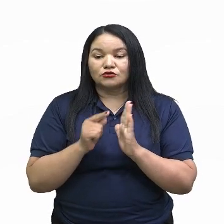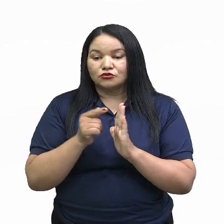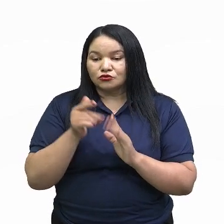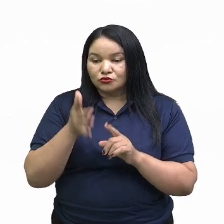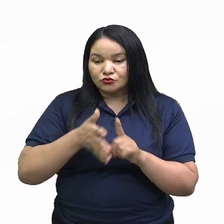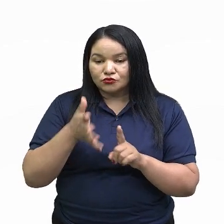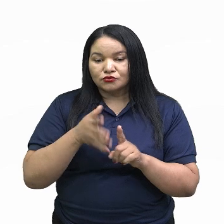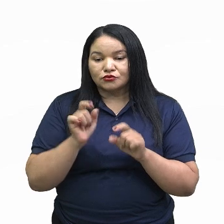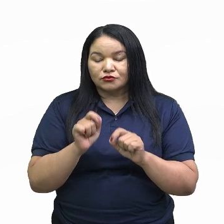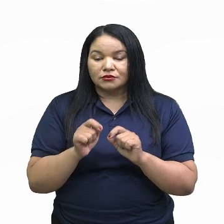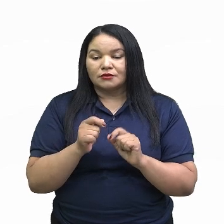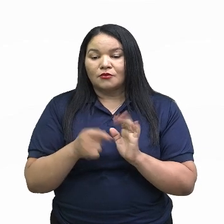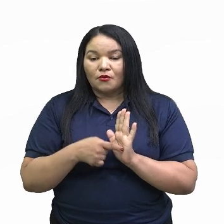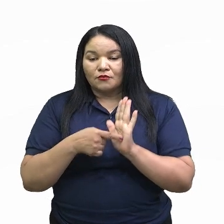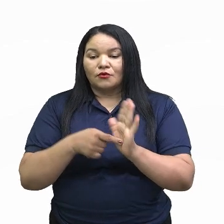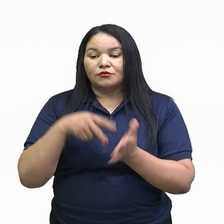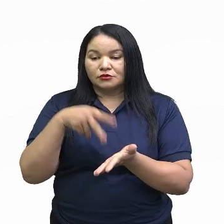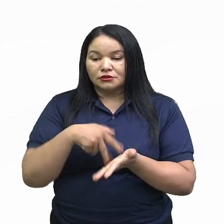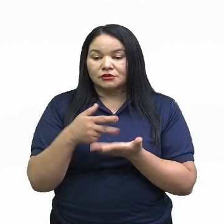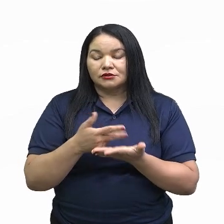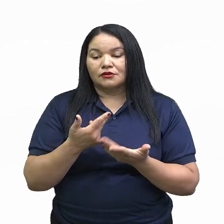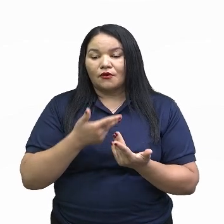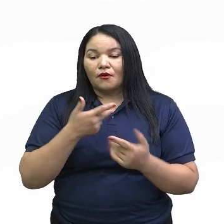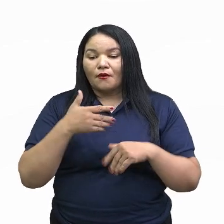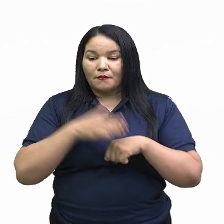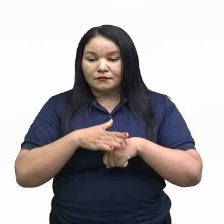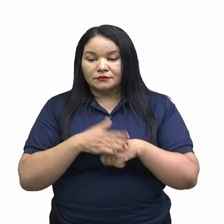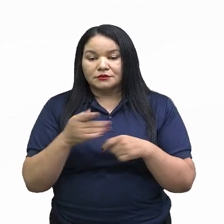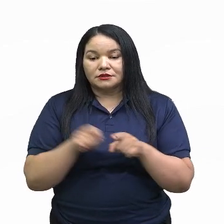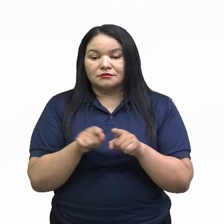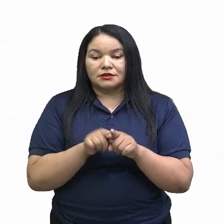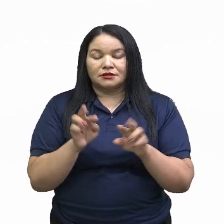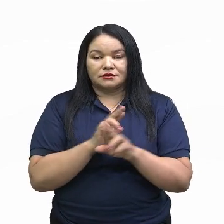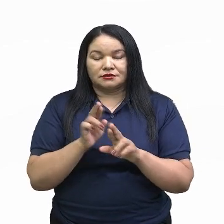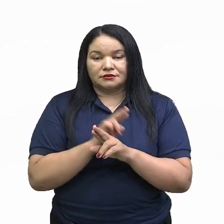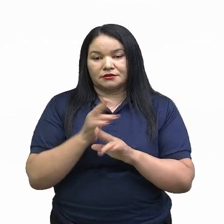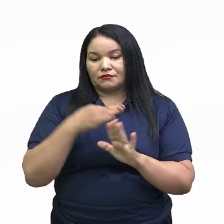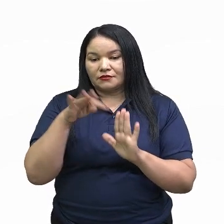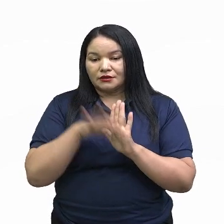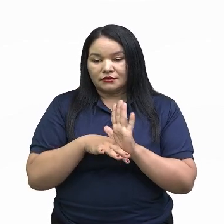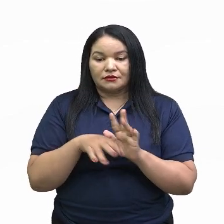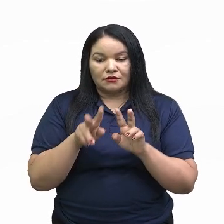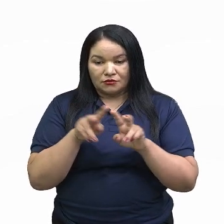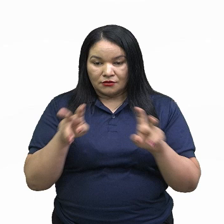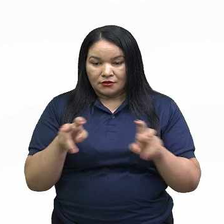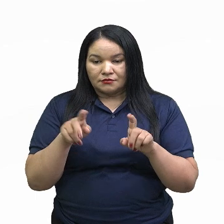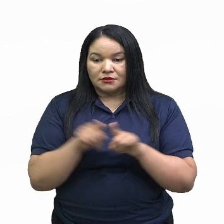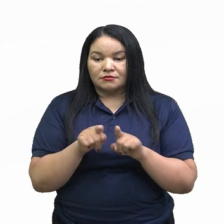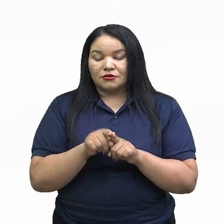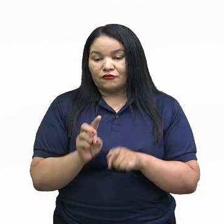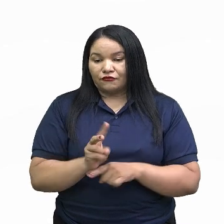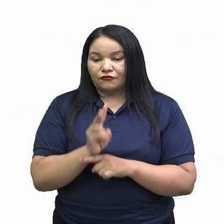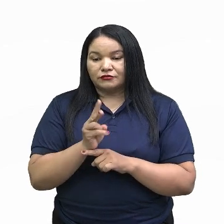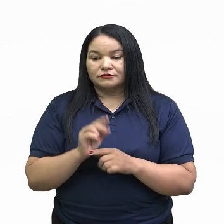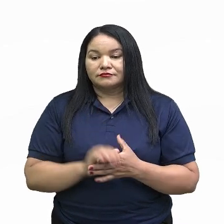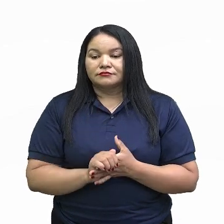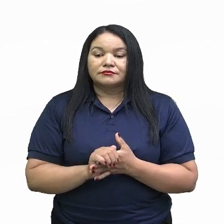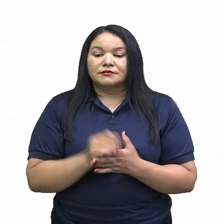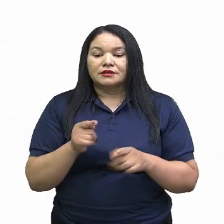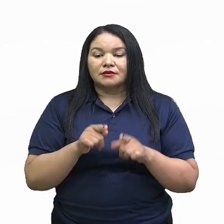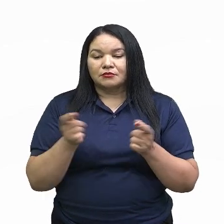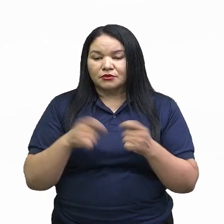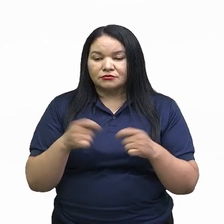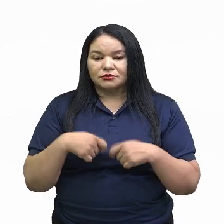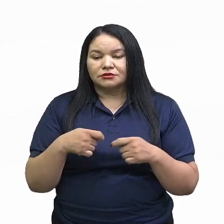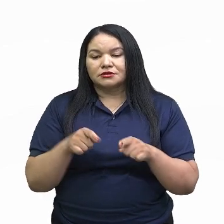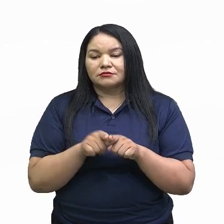que denotam o posicionamento do enunciador em relação ao tema que expressa valores, epistêmico de probabilidade,